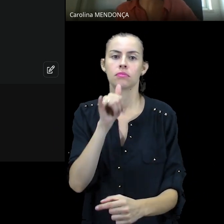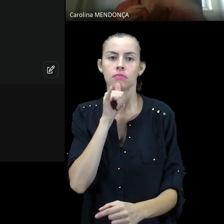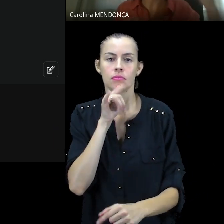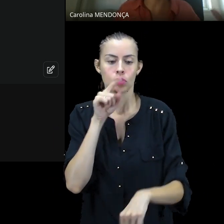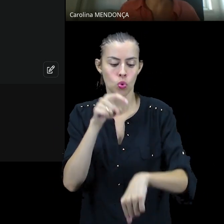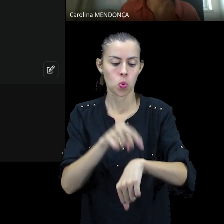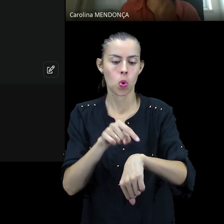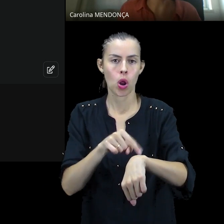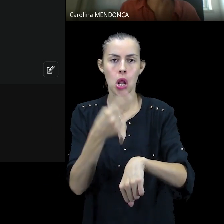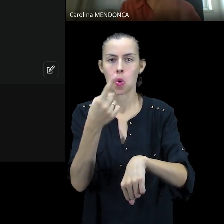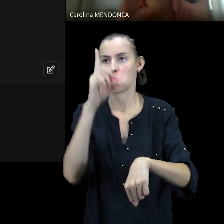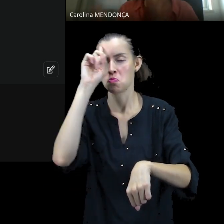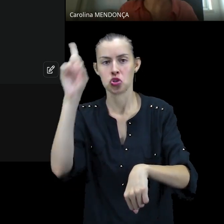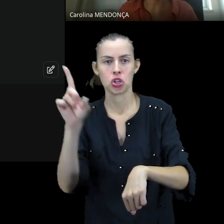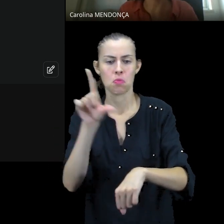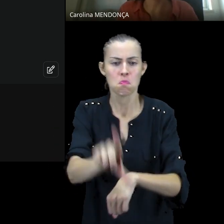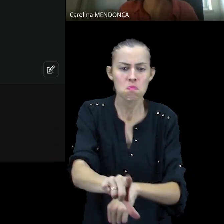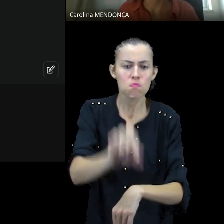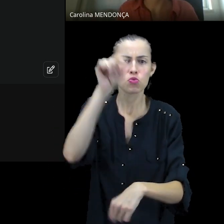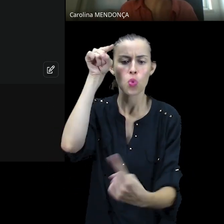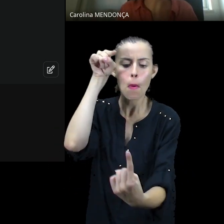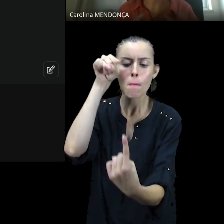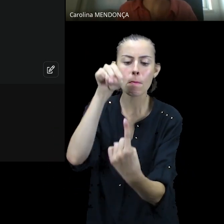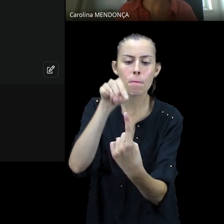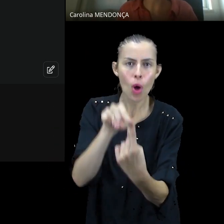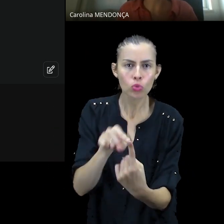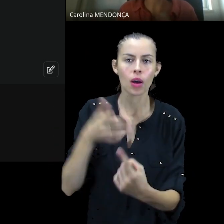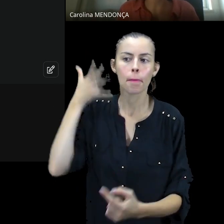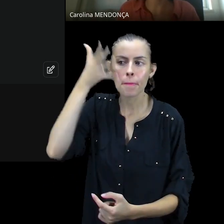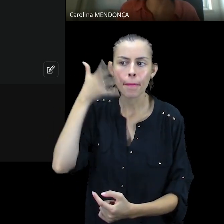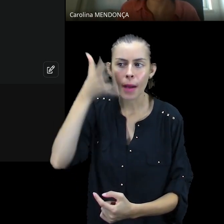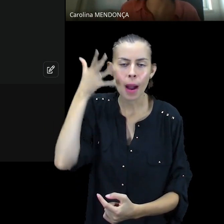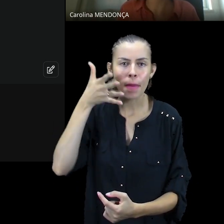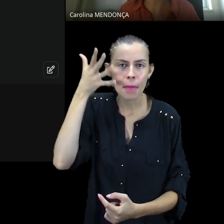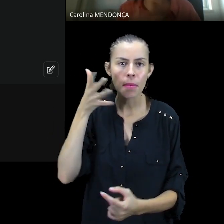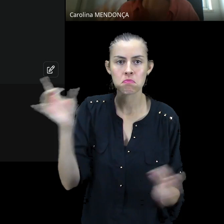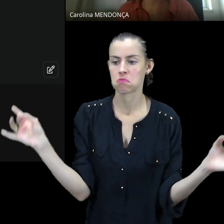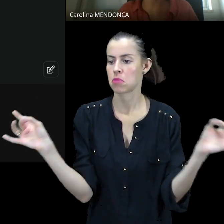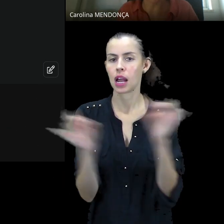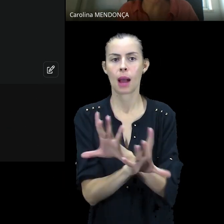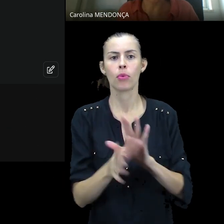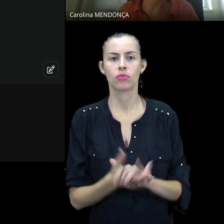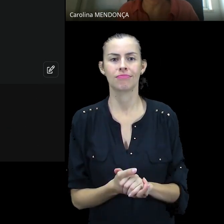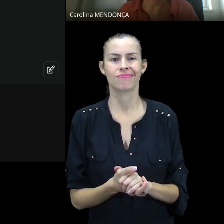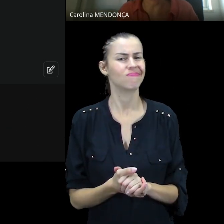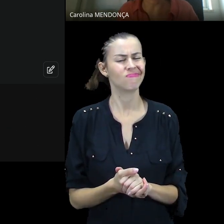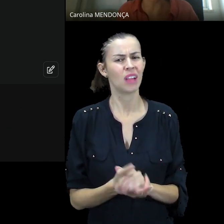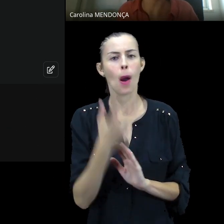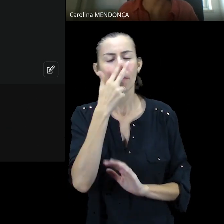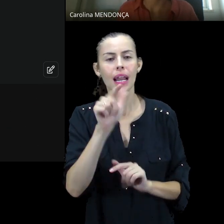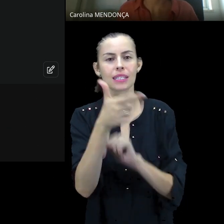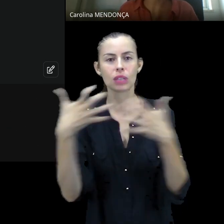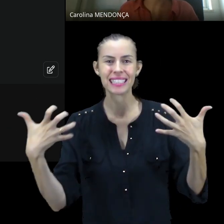que desconectado da formação geral do curso. Ele está desconectado do perfil do egresso, dos objetivos gerais do projeto